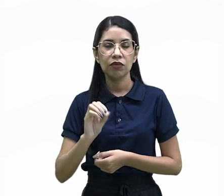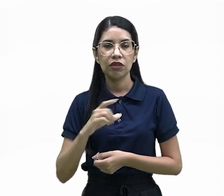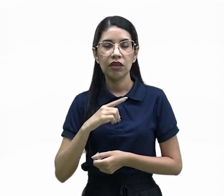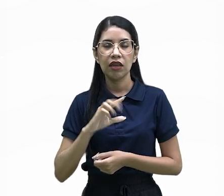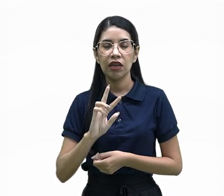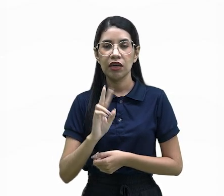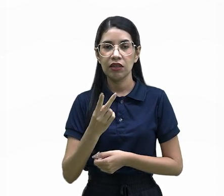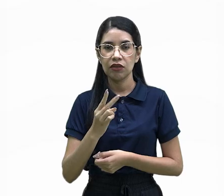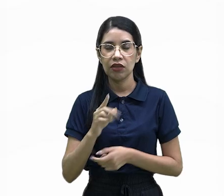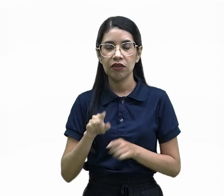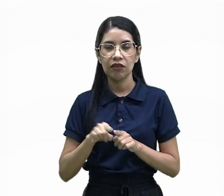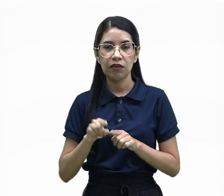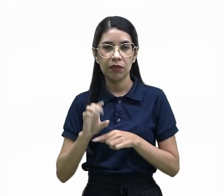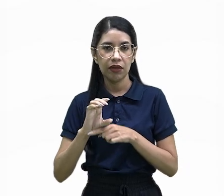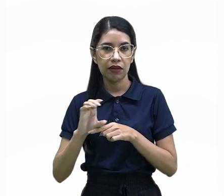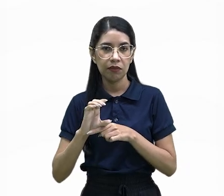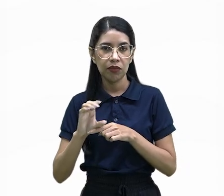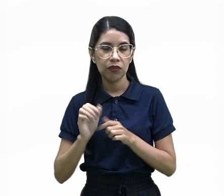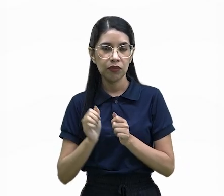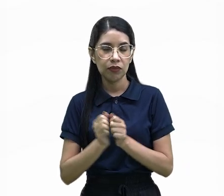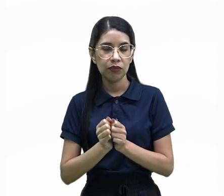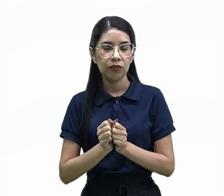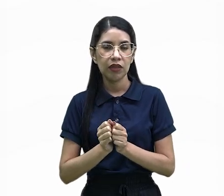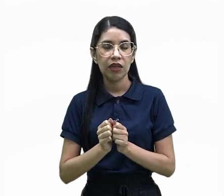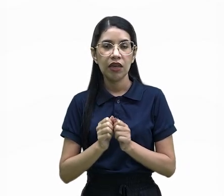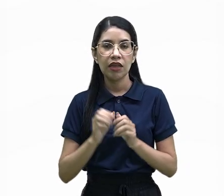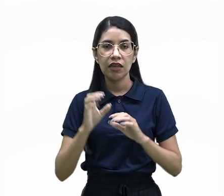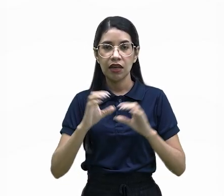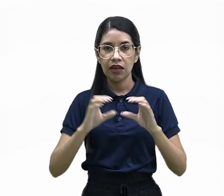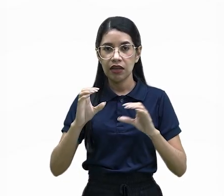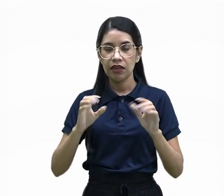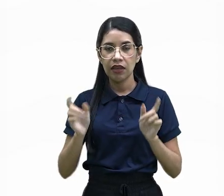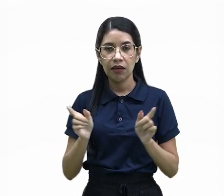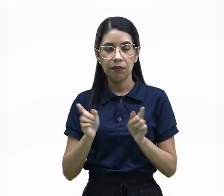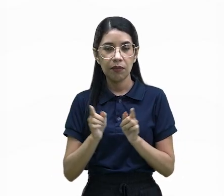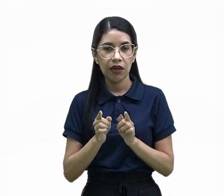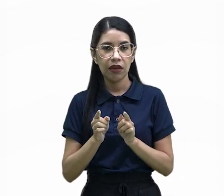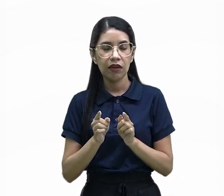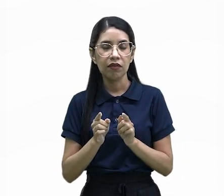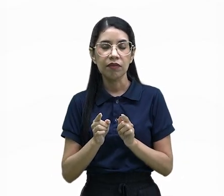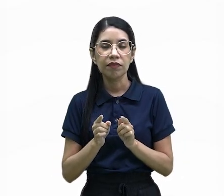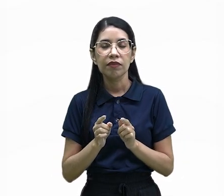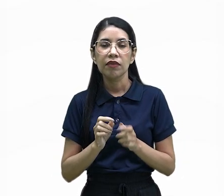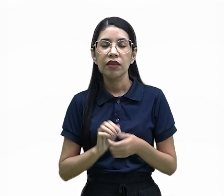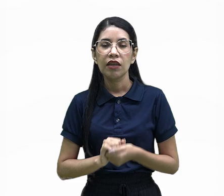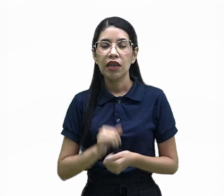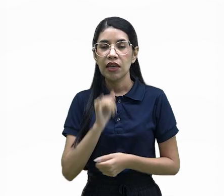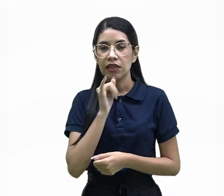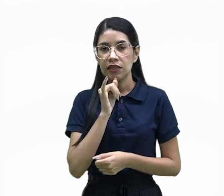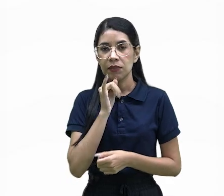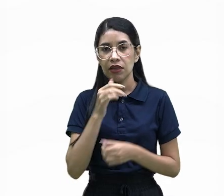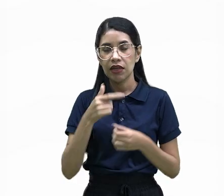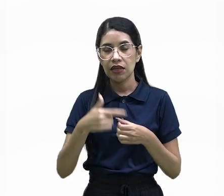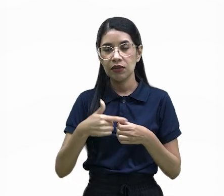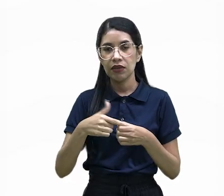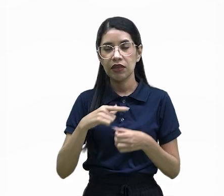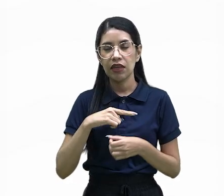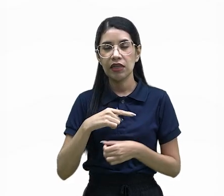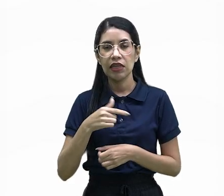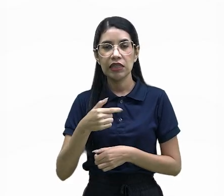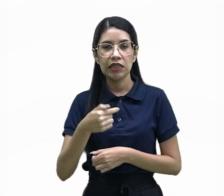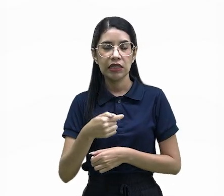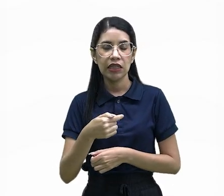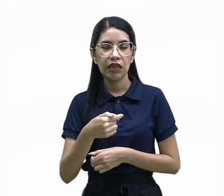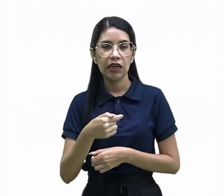hidrogênio. E essas cadeias, elas são curtas, né? Elas são pequenininhas, no caso da gasolina. Costumam ter de